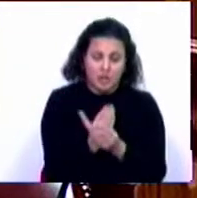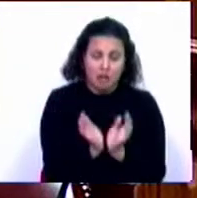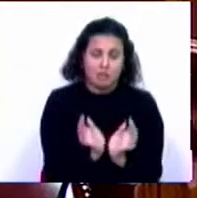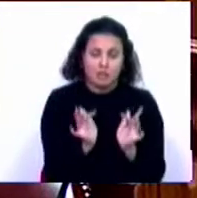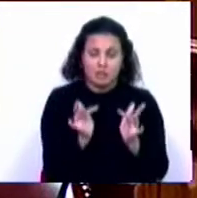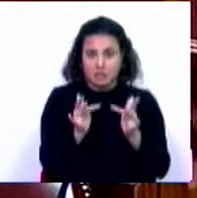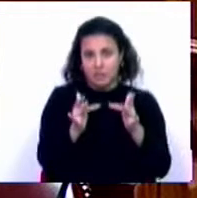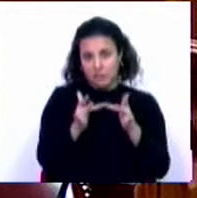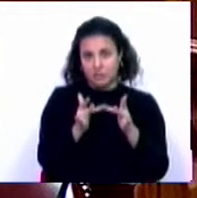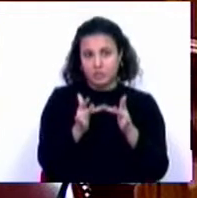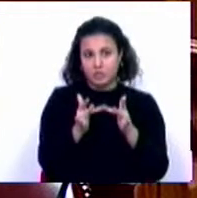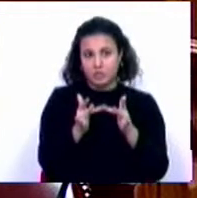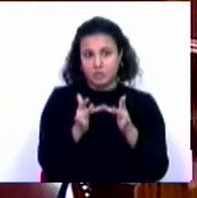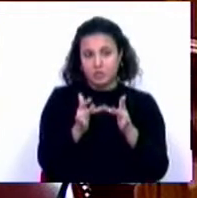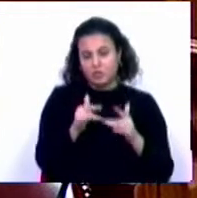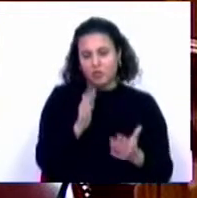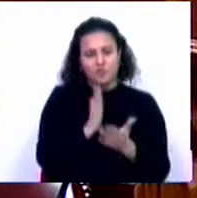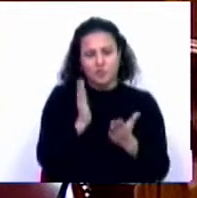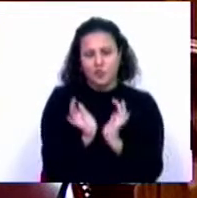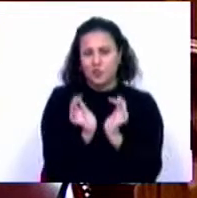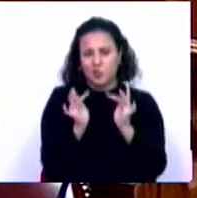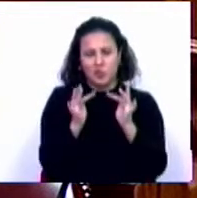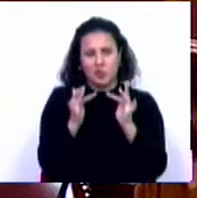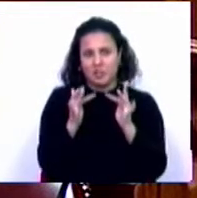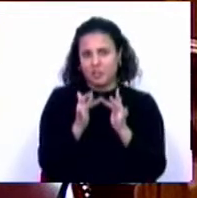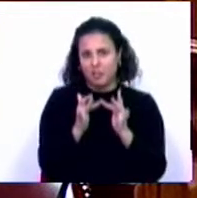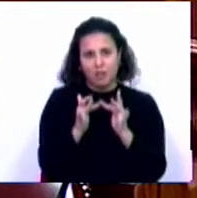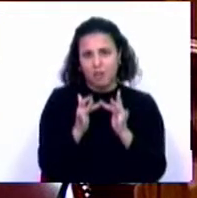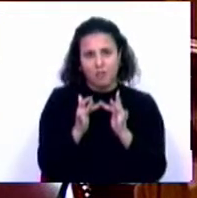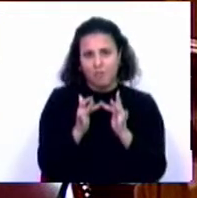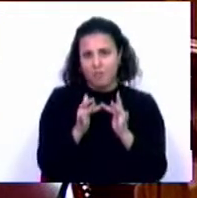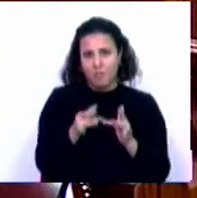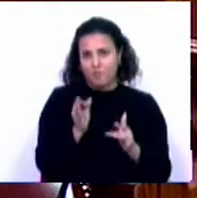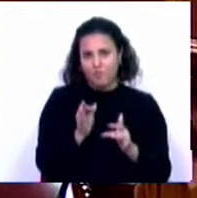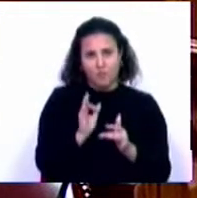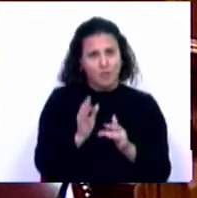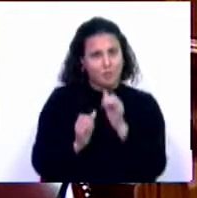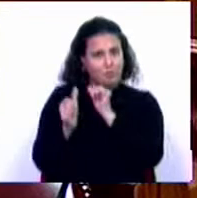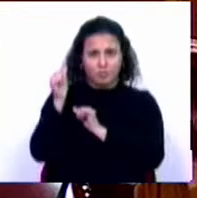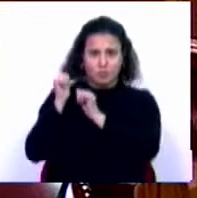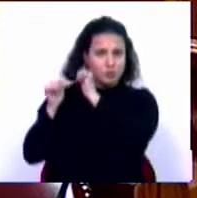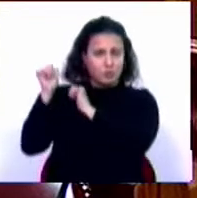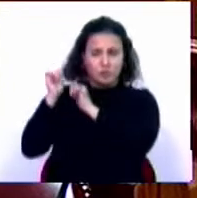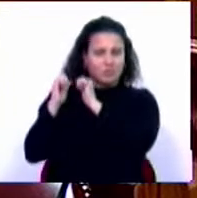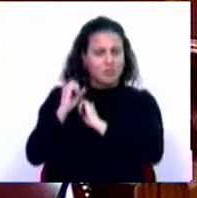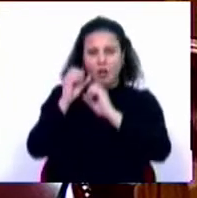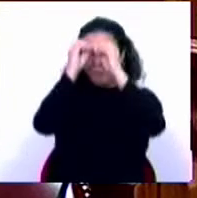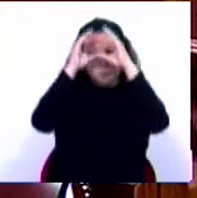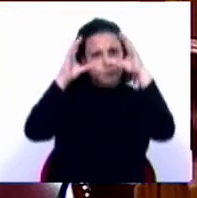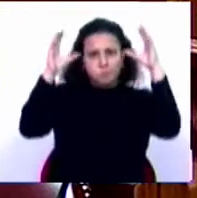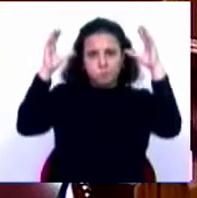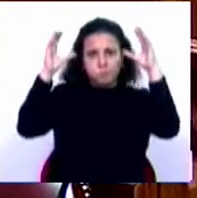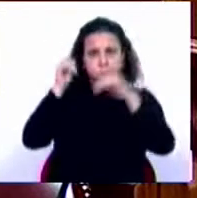praticado exclusivamente por via eletrónica. Não voltemos, nem podemos voltar, nem é concebível que voltemos